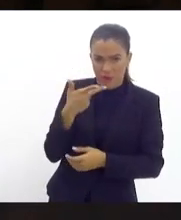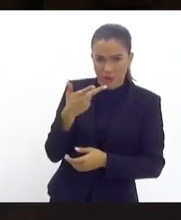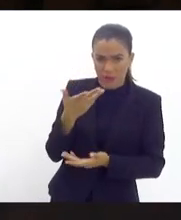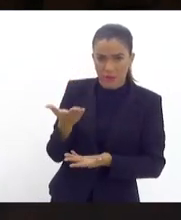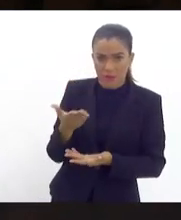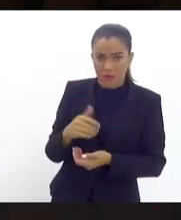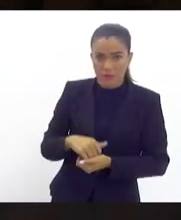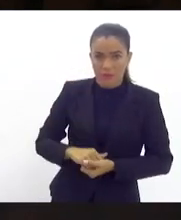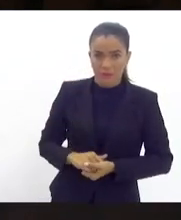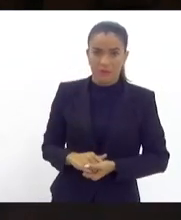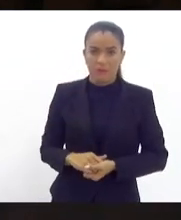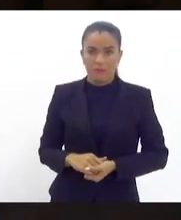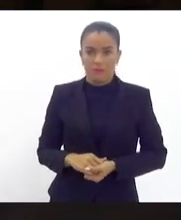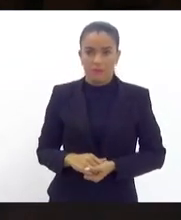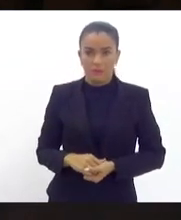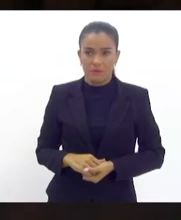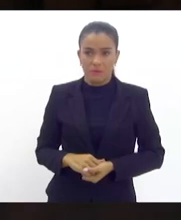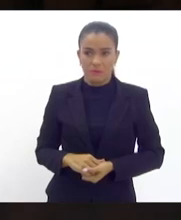falar